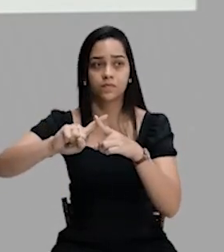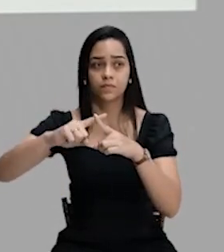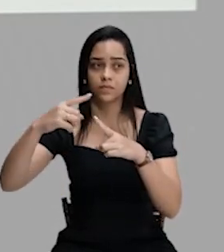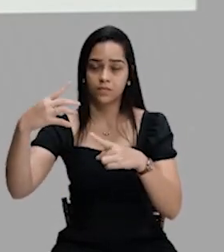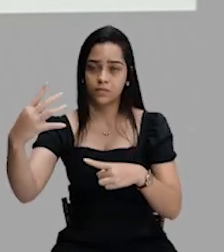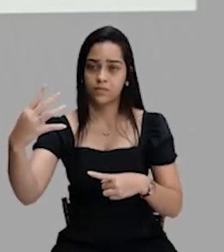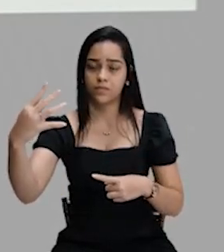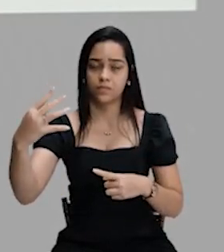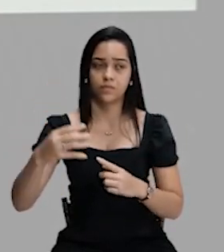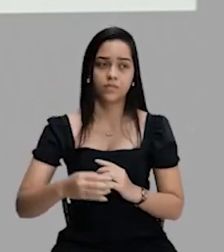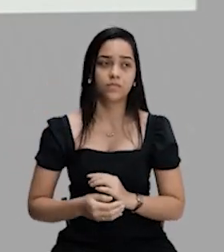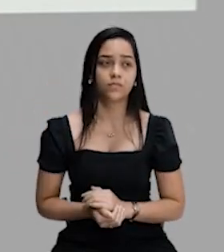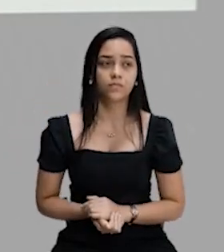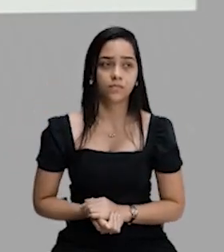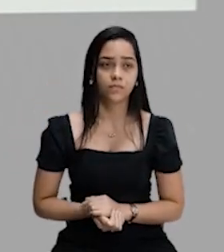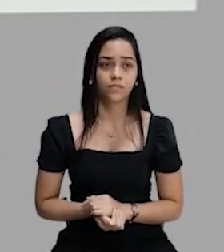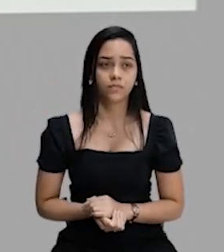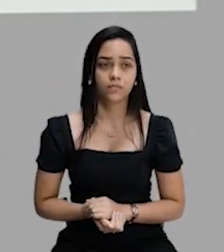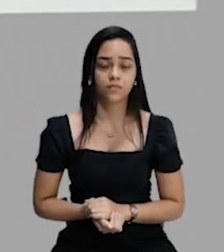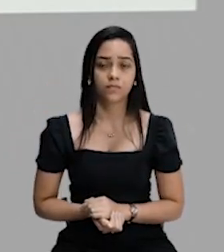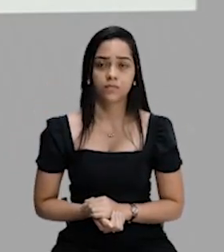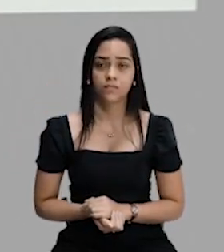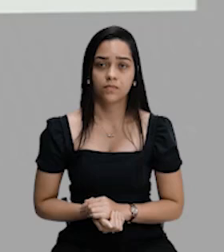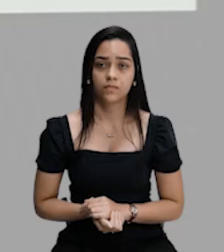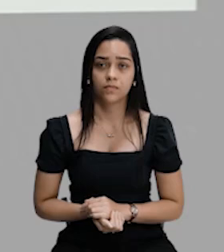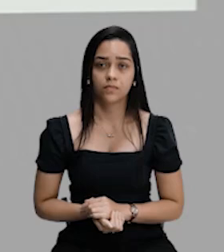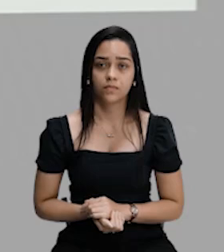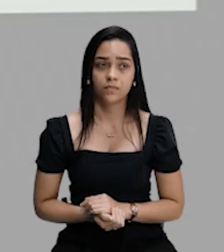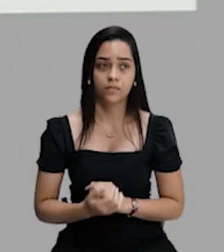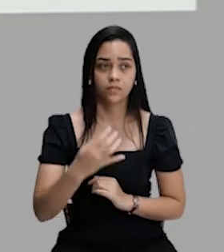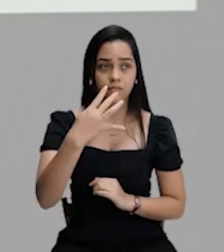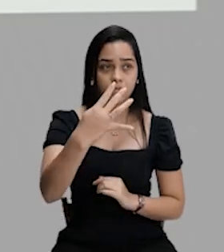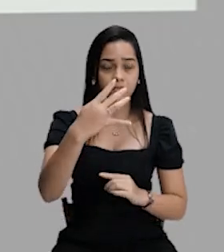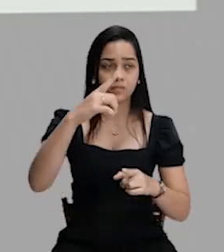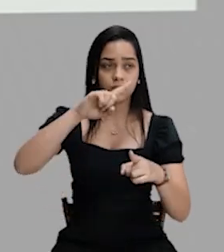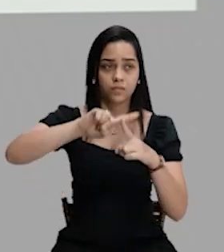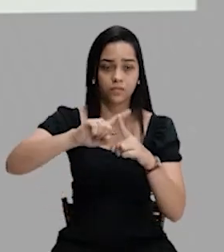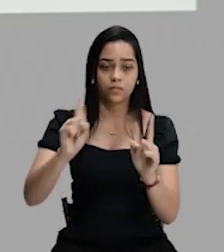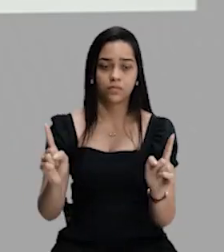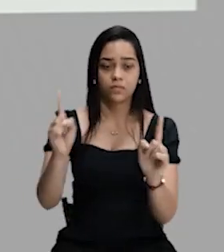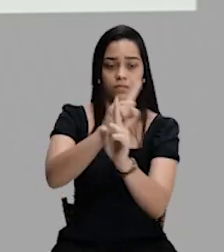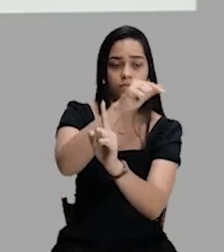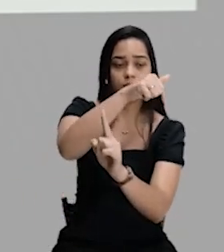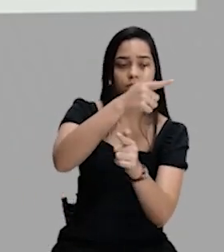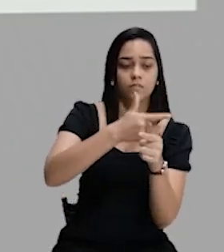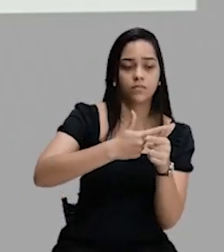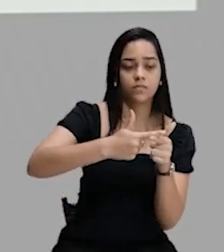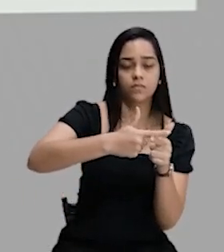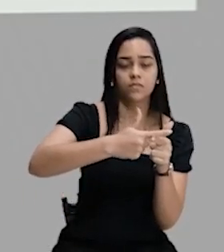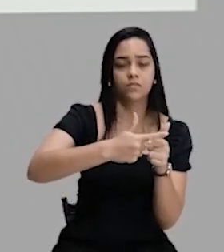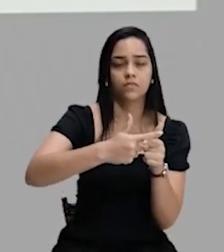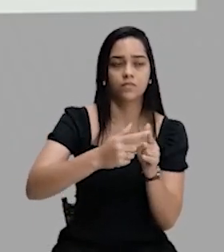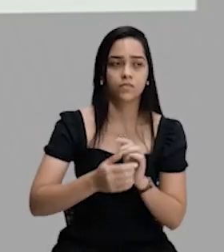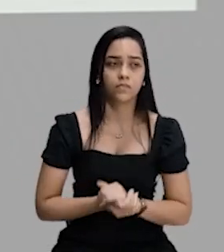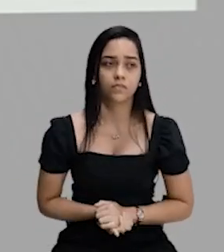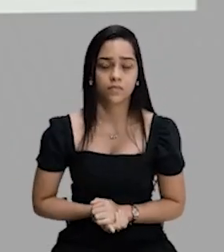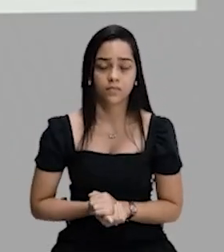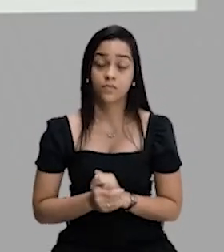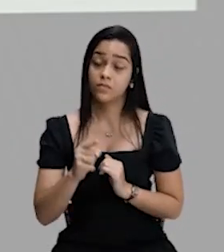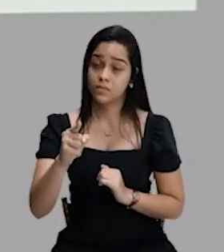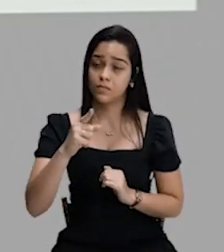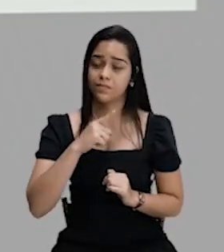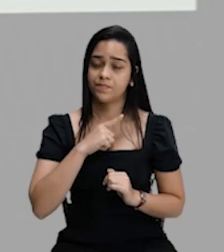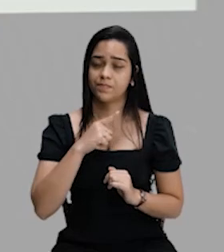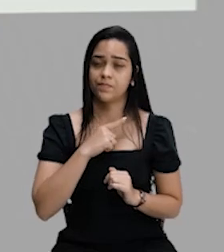4 certo esse quatro que tá multiplicando passa para cá dividindo tá então você vai ter